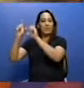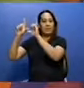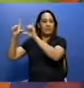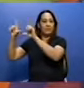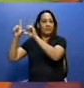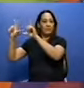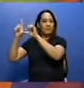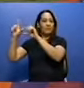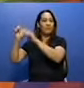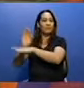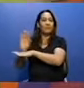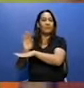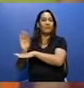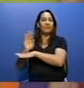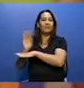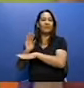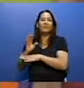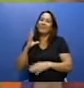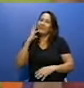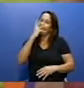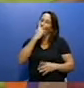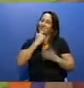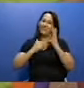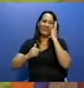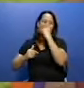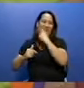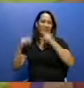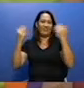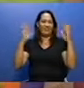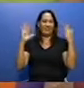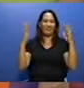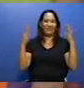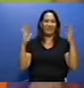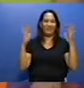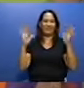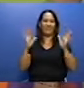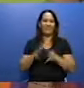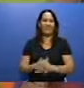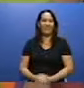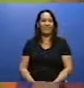que ficaram assim, um mais lindo que o outro. Parabéns